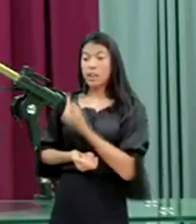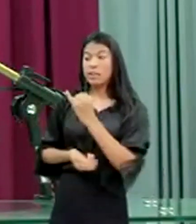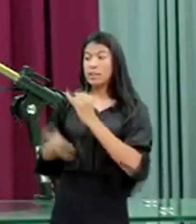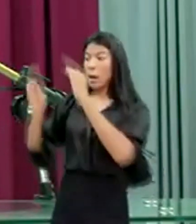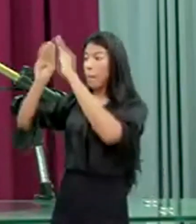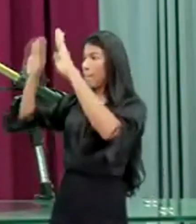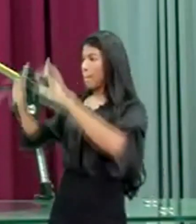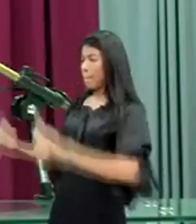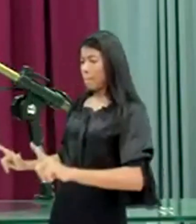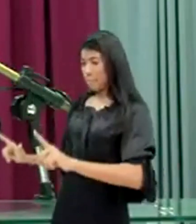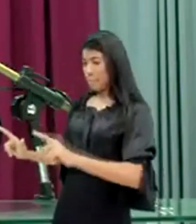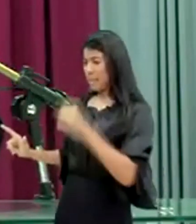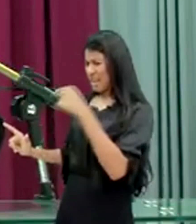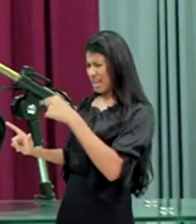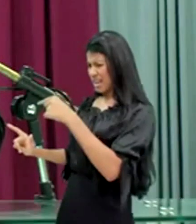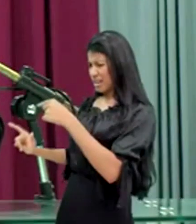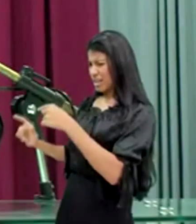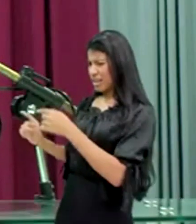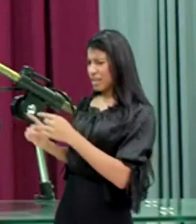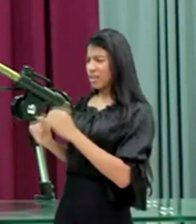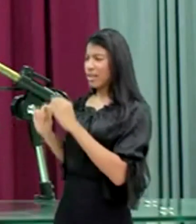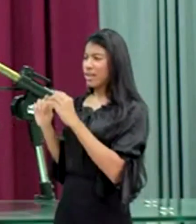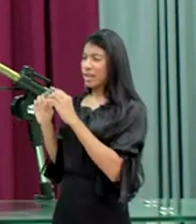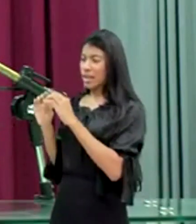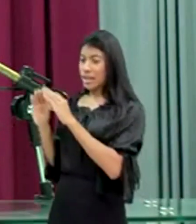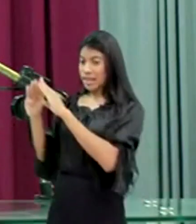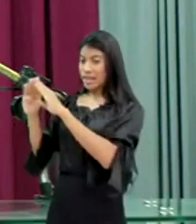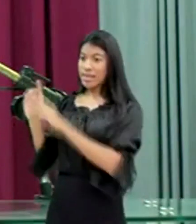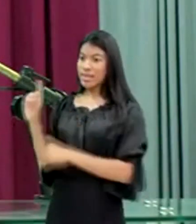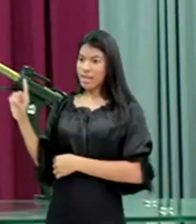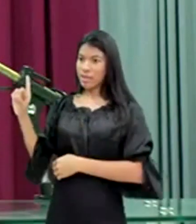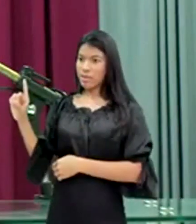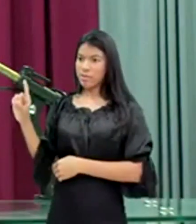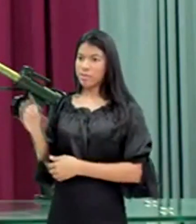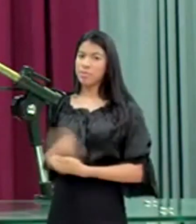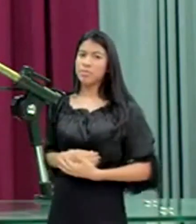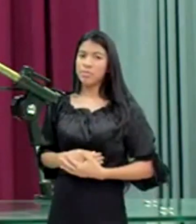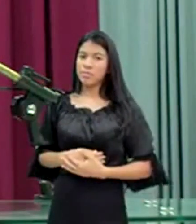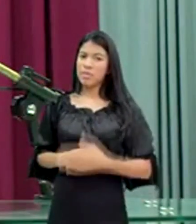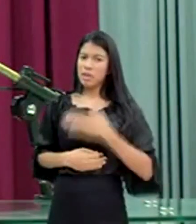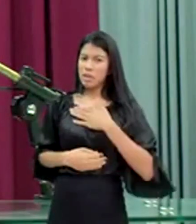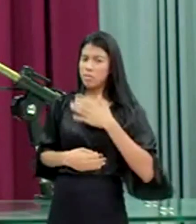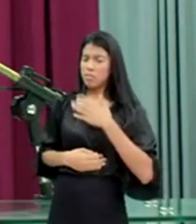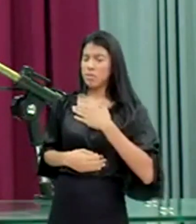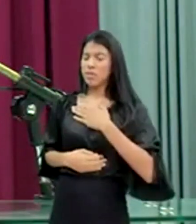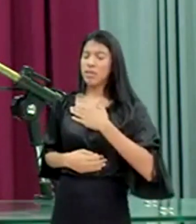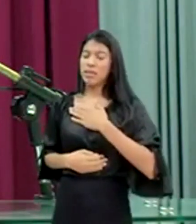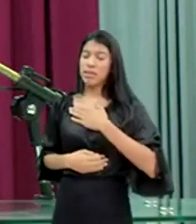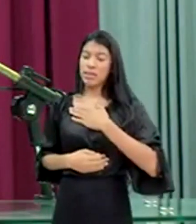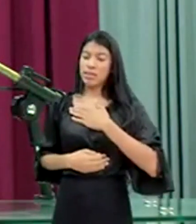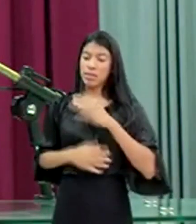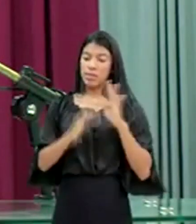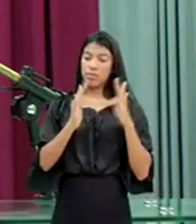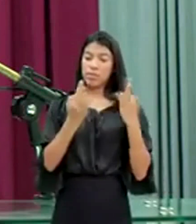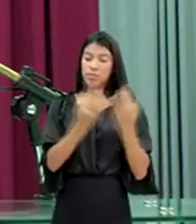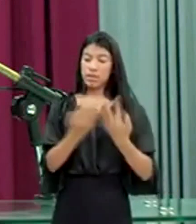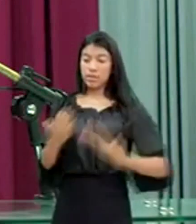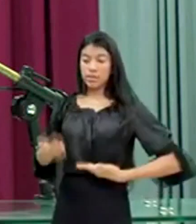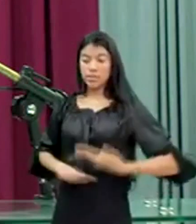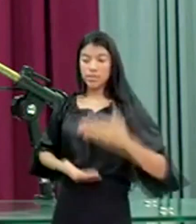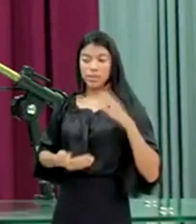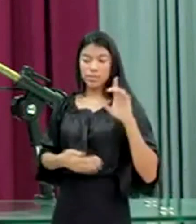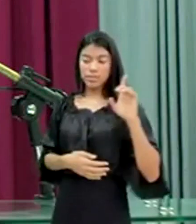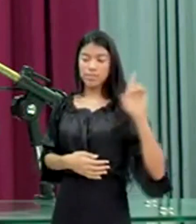Deus, então vão com ele. Agora tem uma coisa, eu e a minha casa serviremos ao